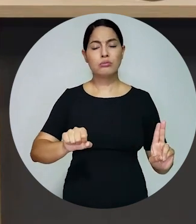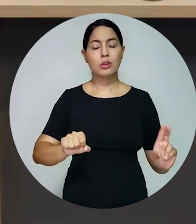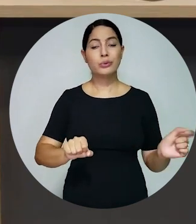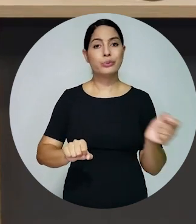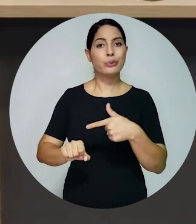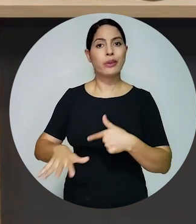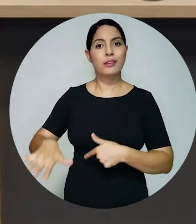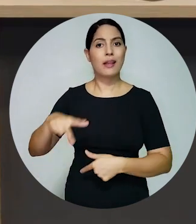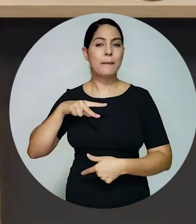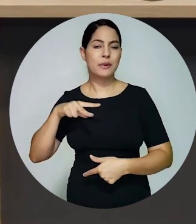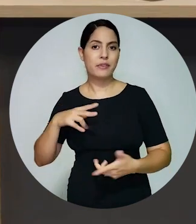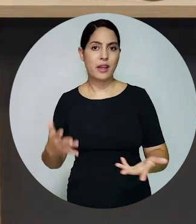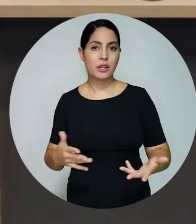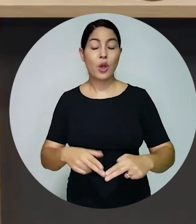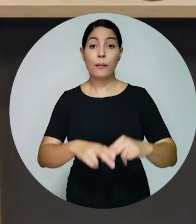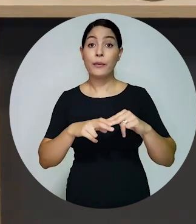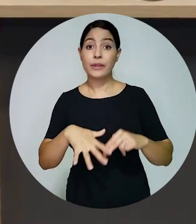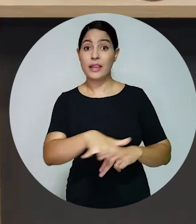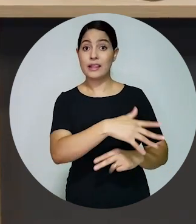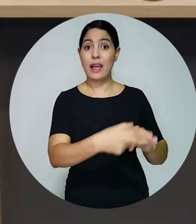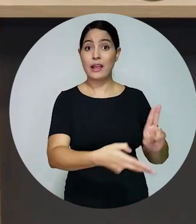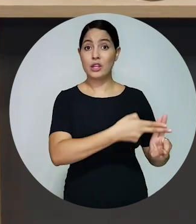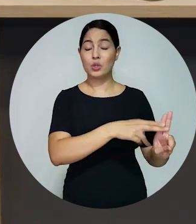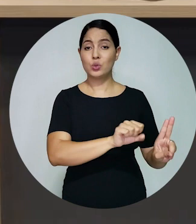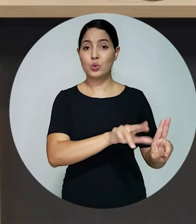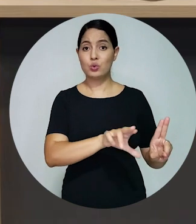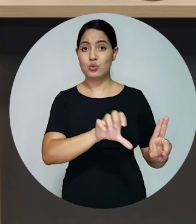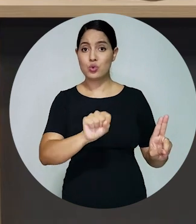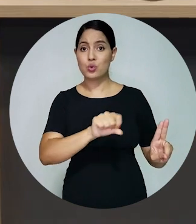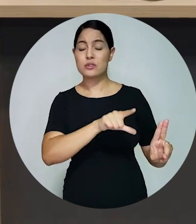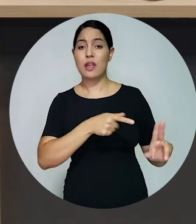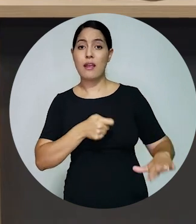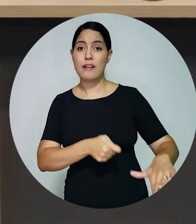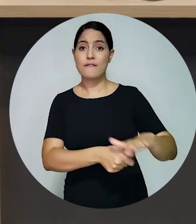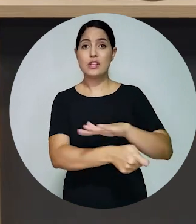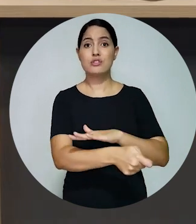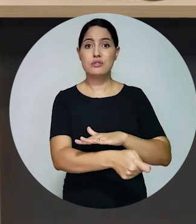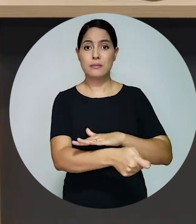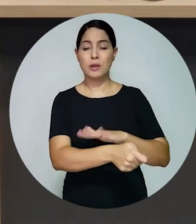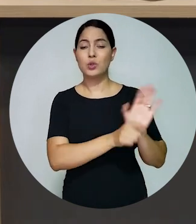SUS do que na rede privada. Porque o SUS ele tem